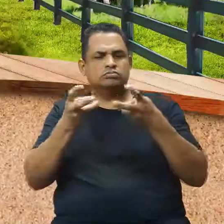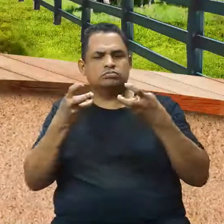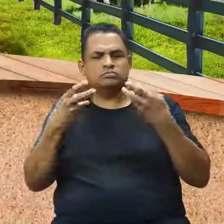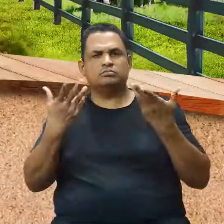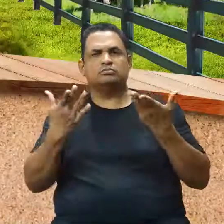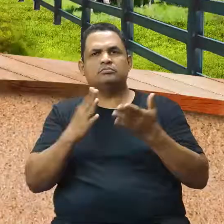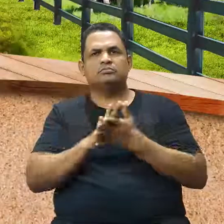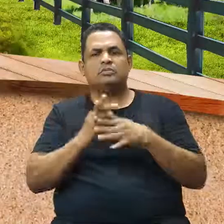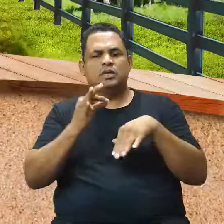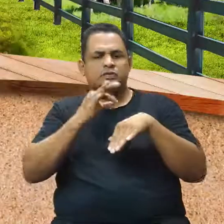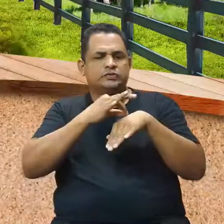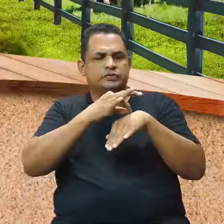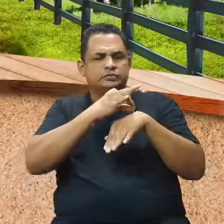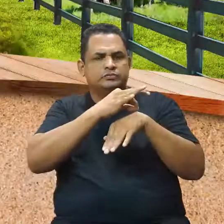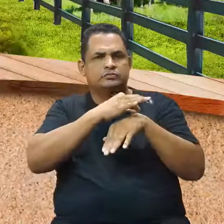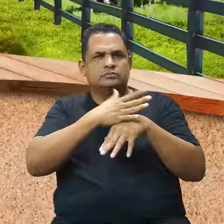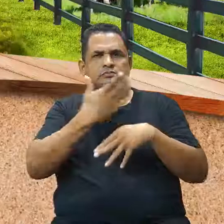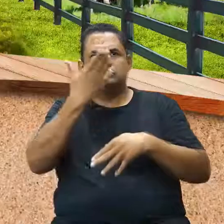As formigas,